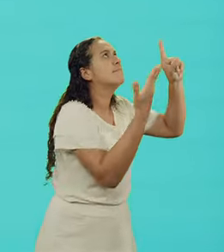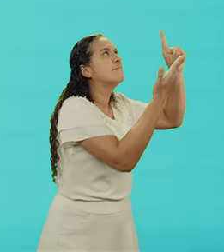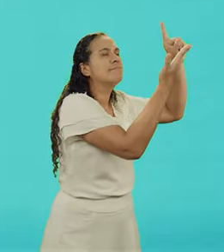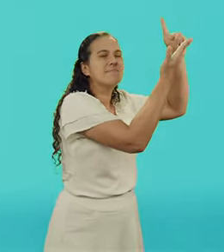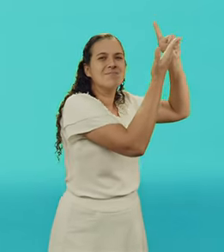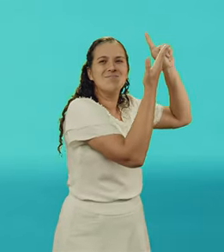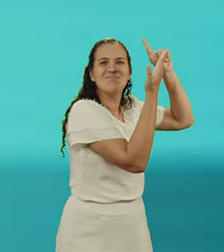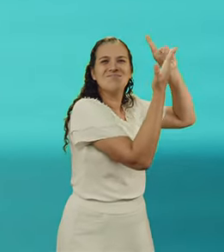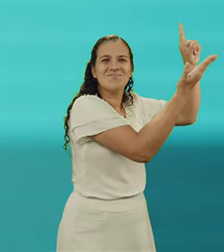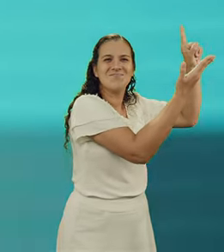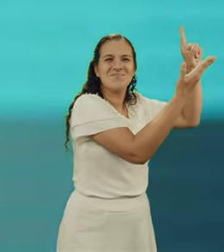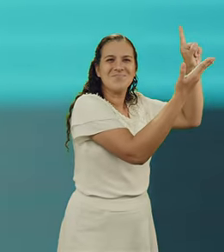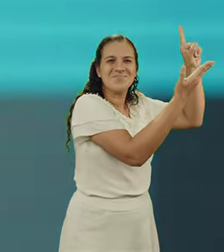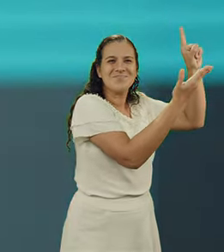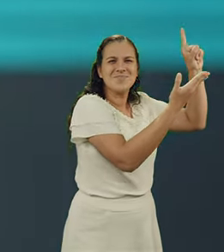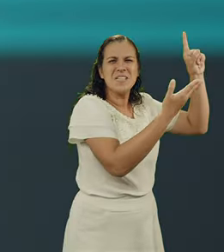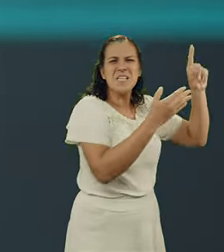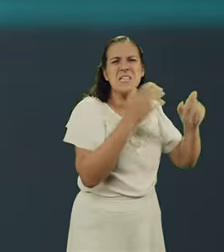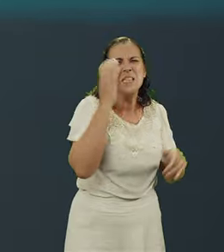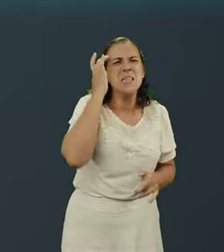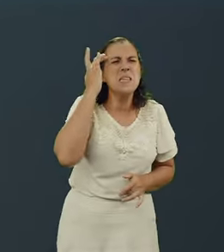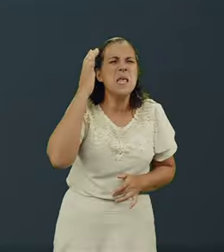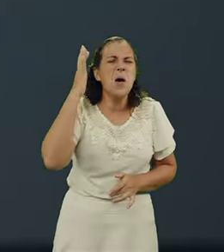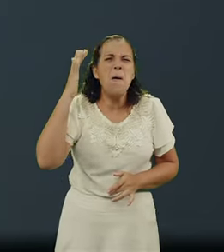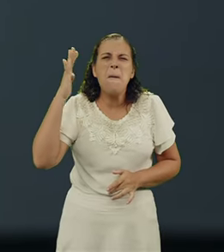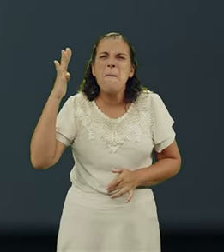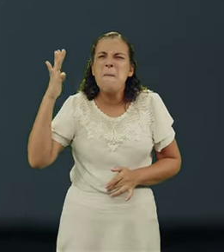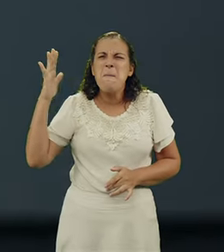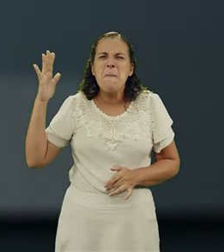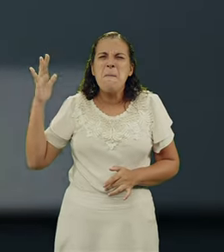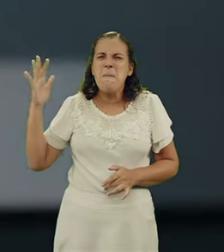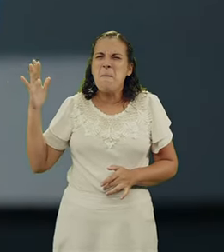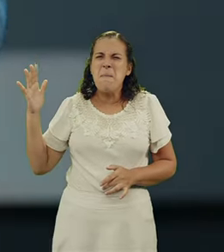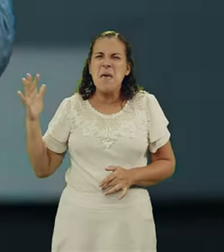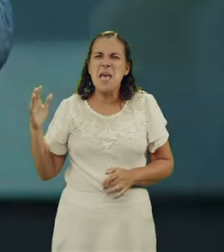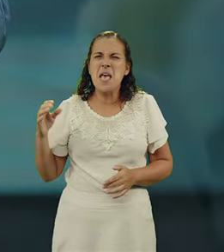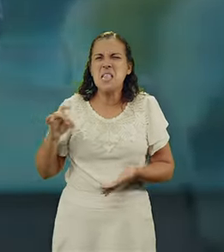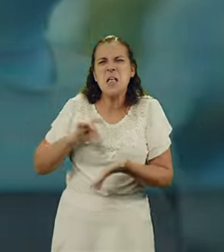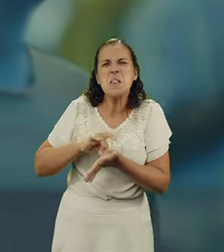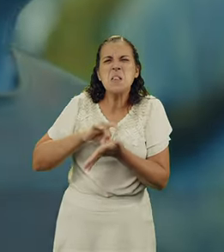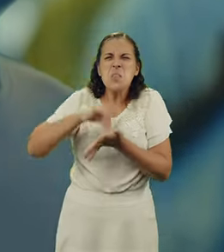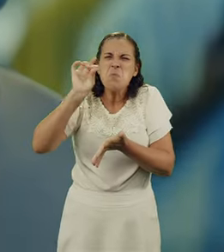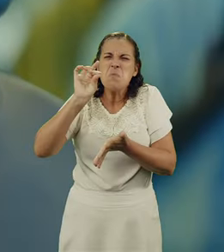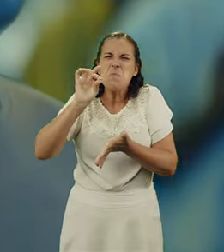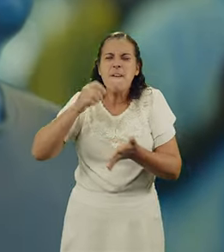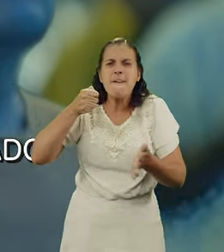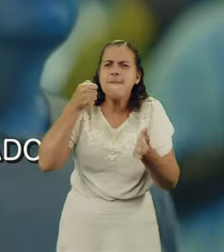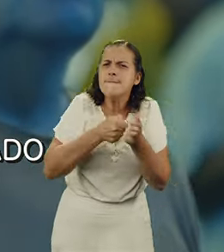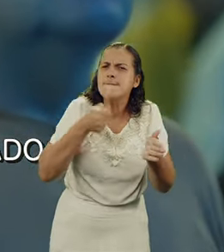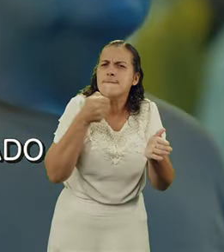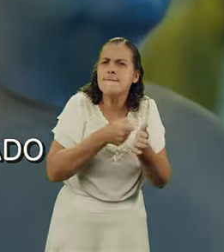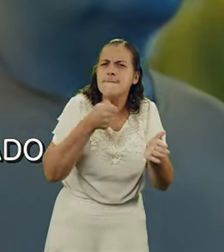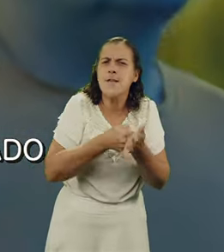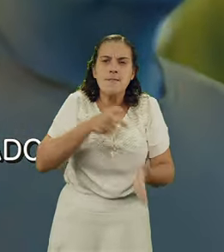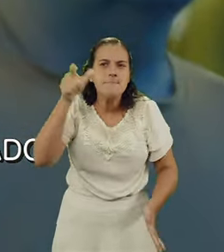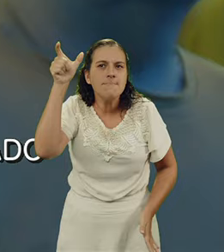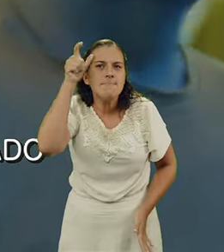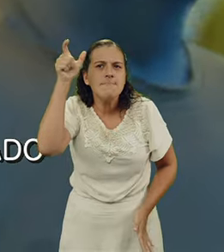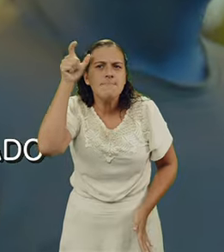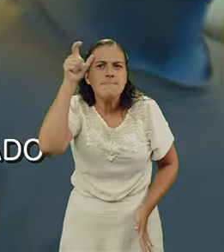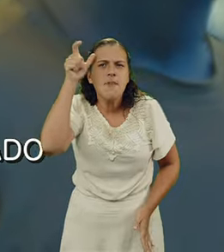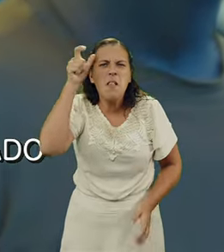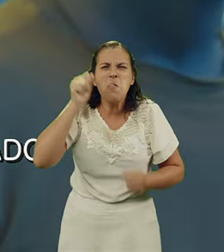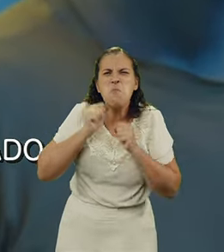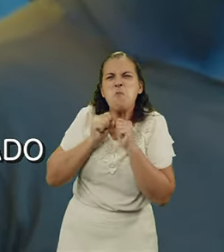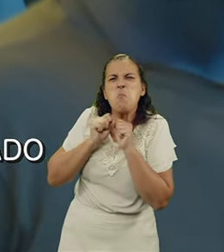confiar. Não pensa no perigo, enfrenta o inimigo, que ele fugirá em nome de Jesus. Se tu és